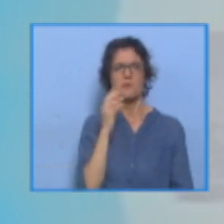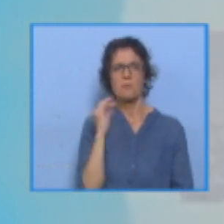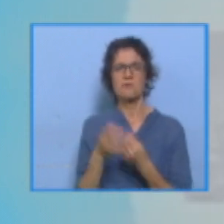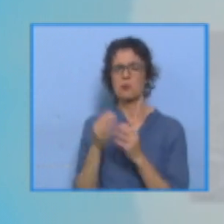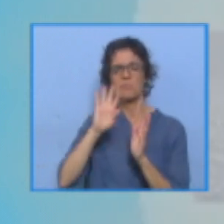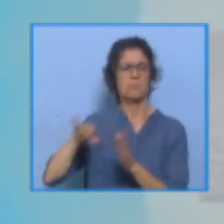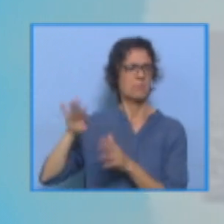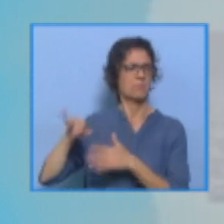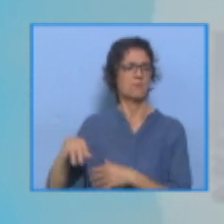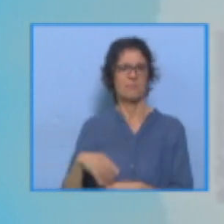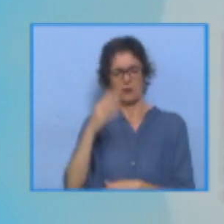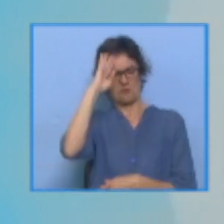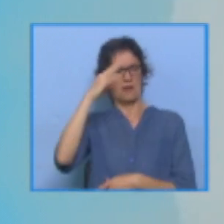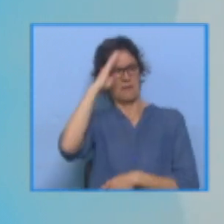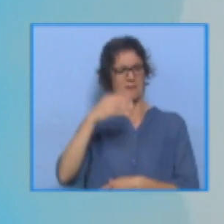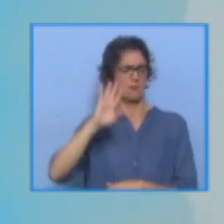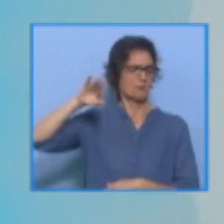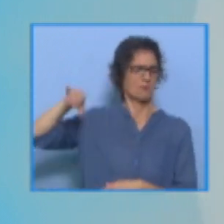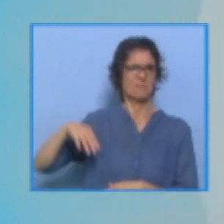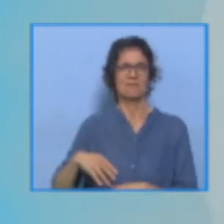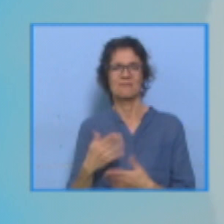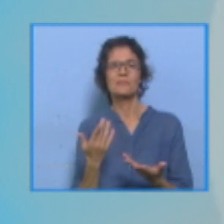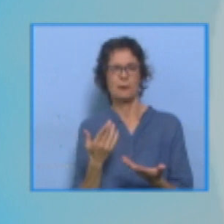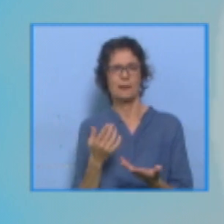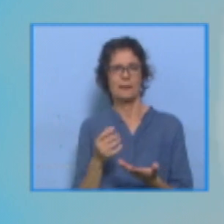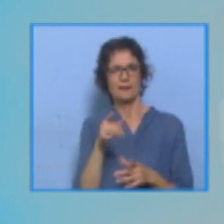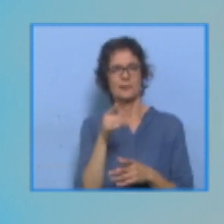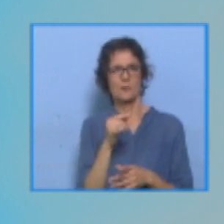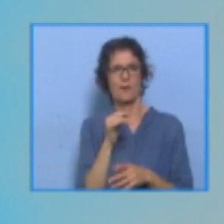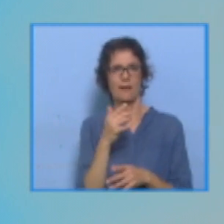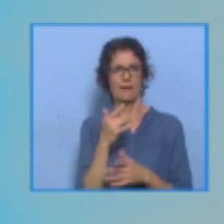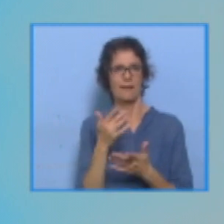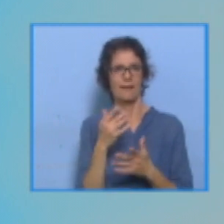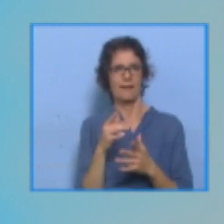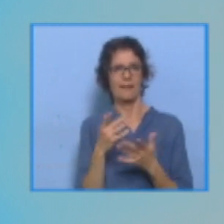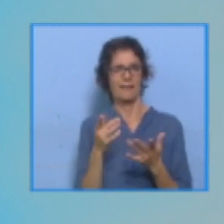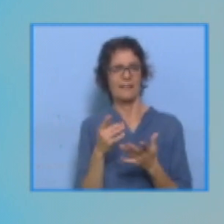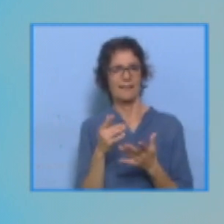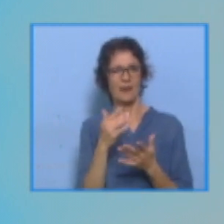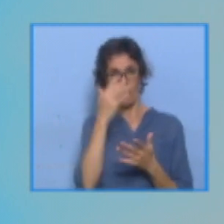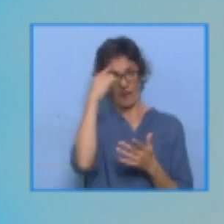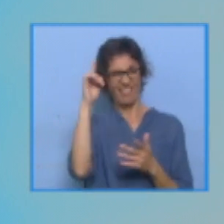é um chavão já muito clássico, mas como o Miguel sublinhava,